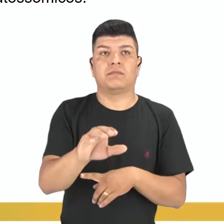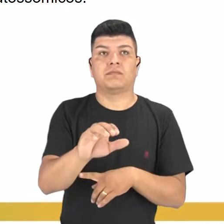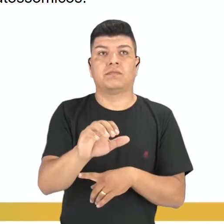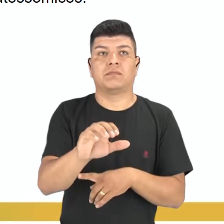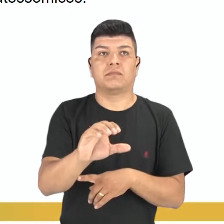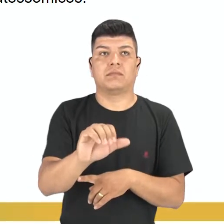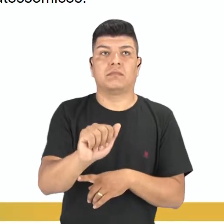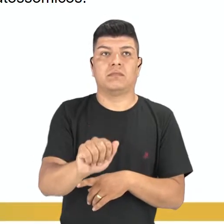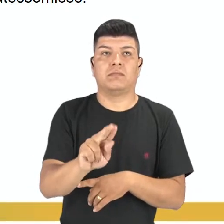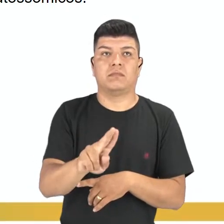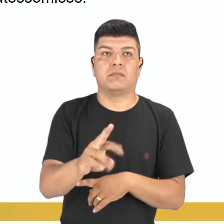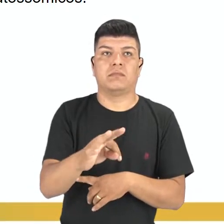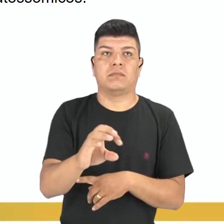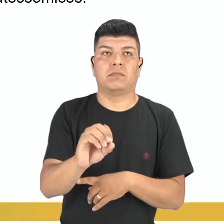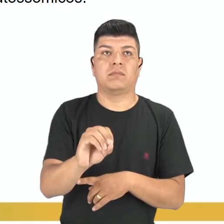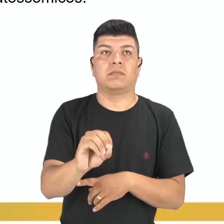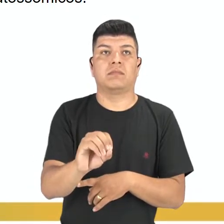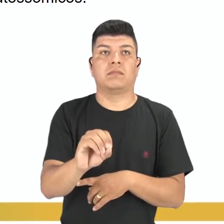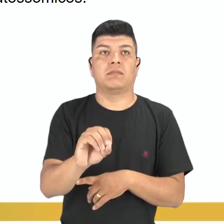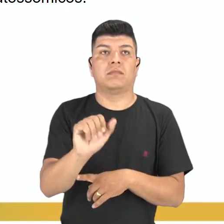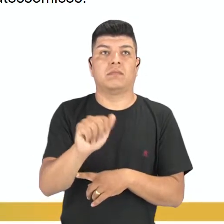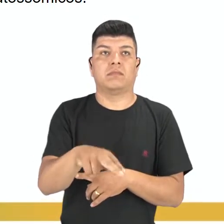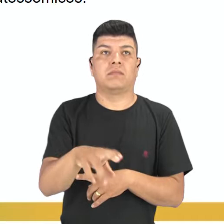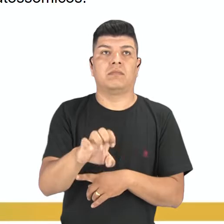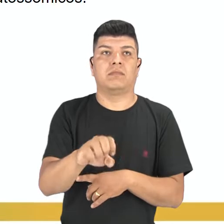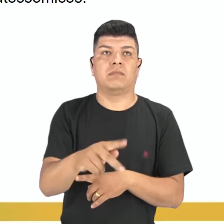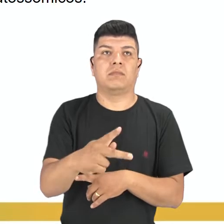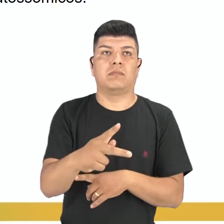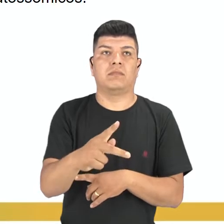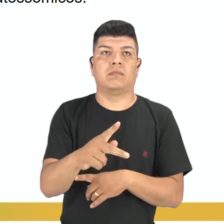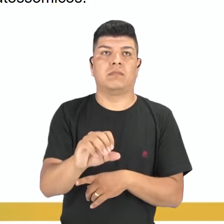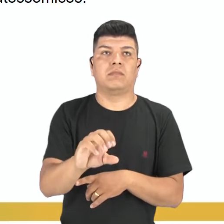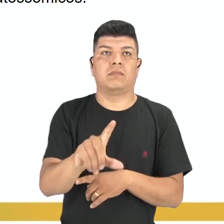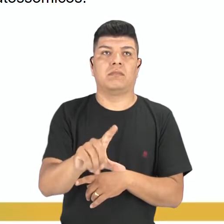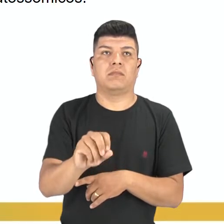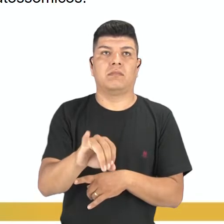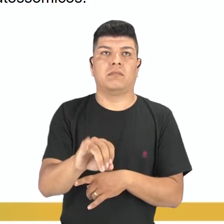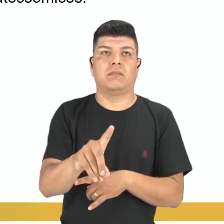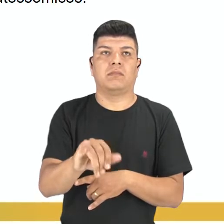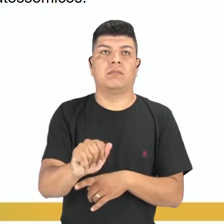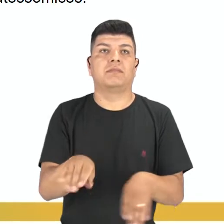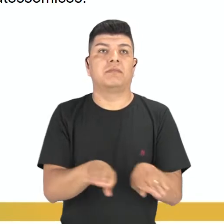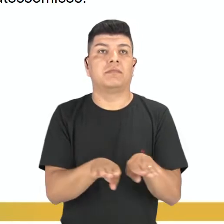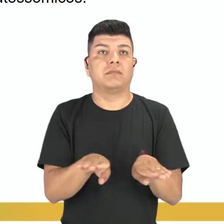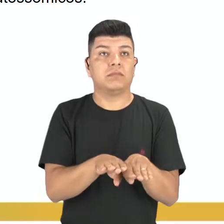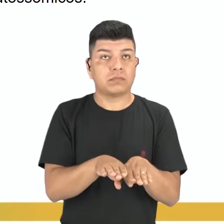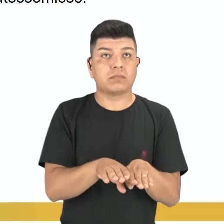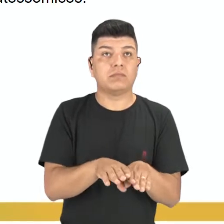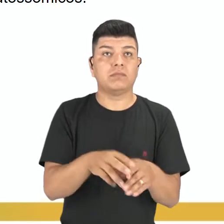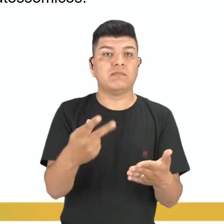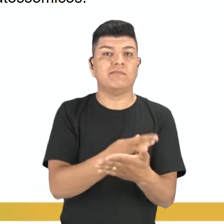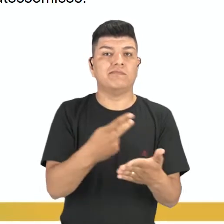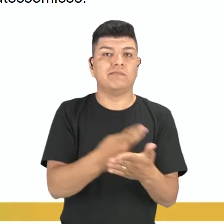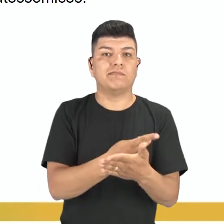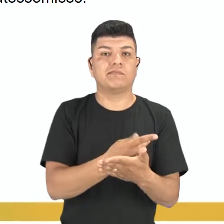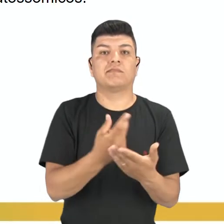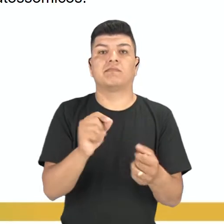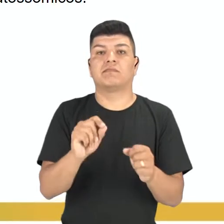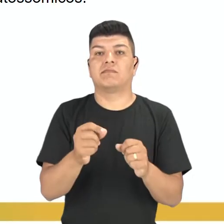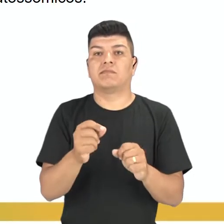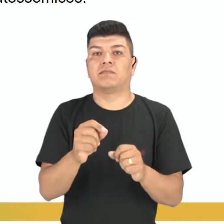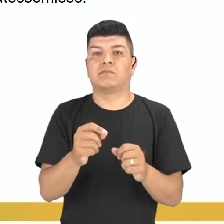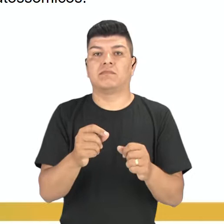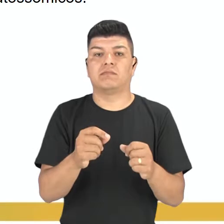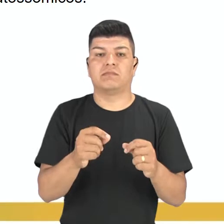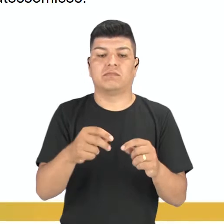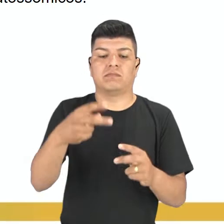aneuploidia que anda eu podia Professor então a gente é um erro lá na codificação dos cromossomos